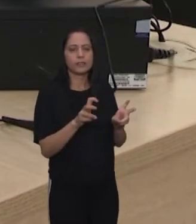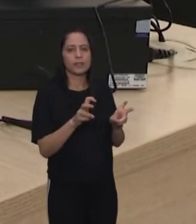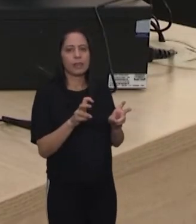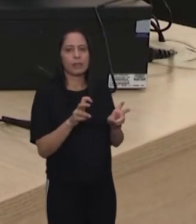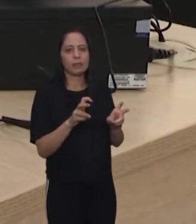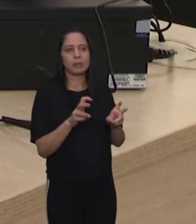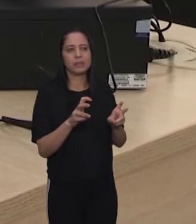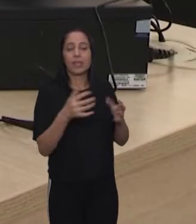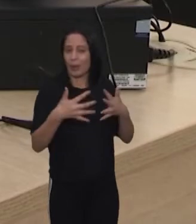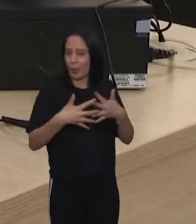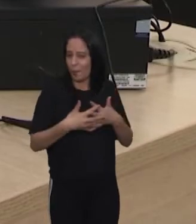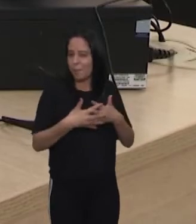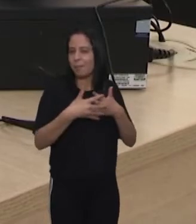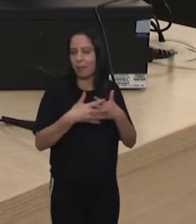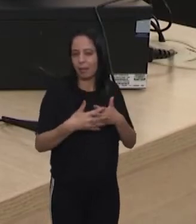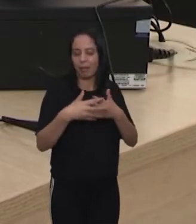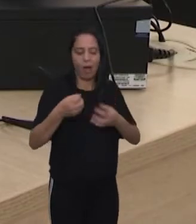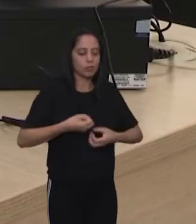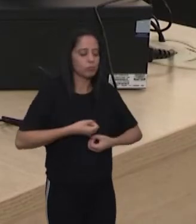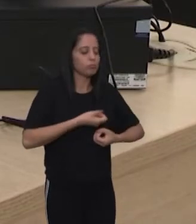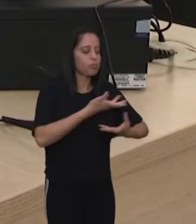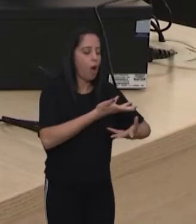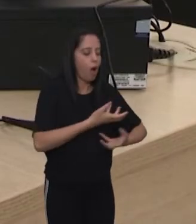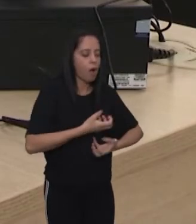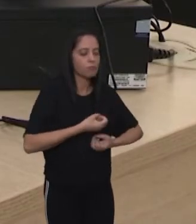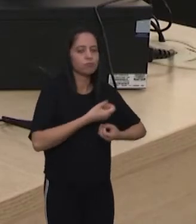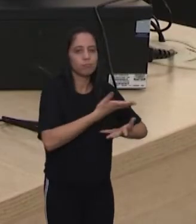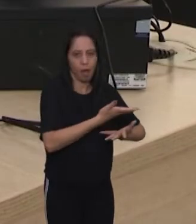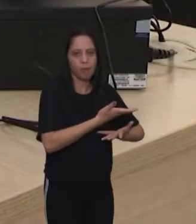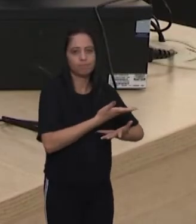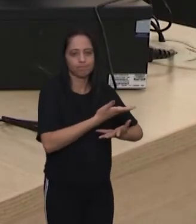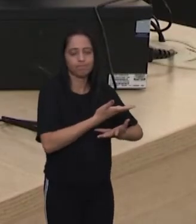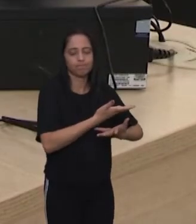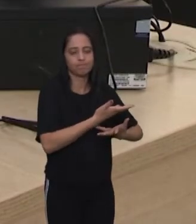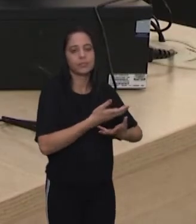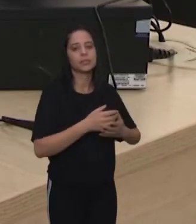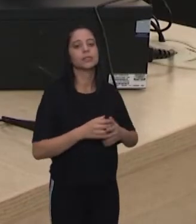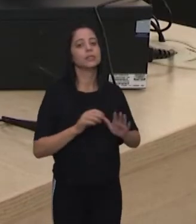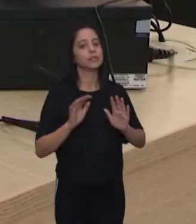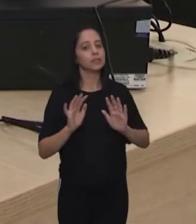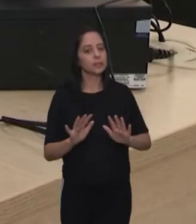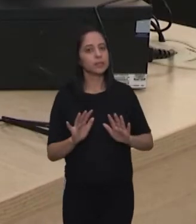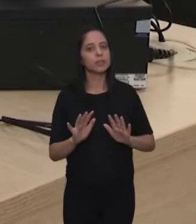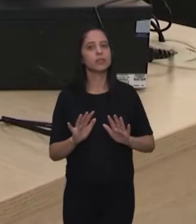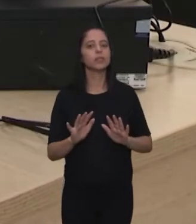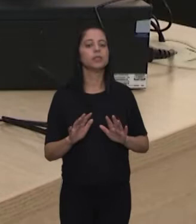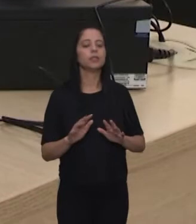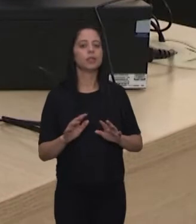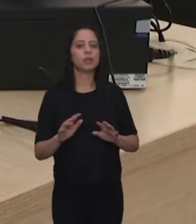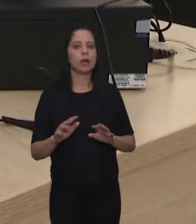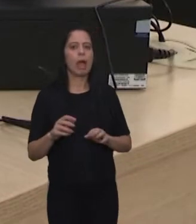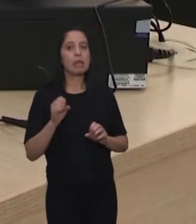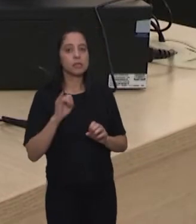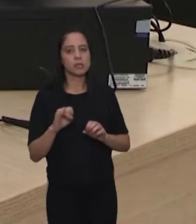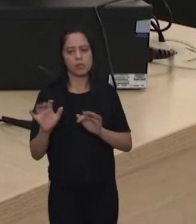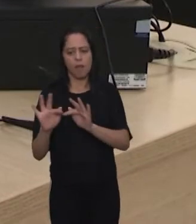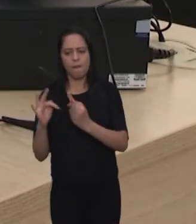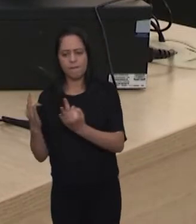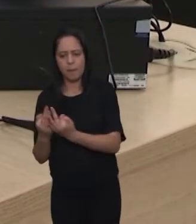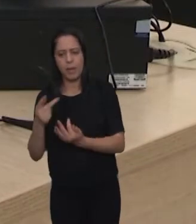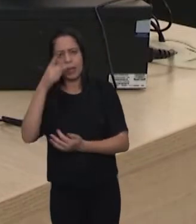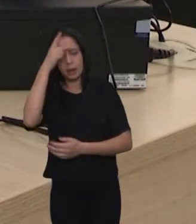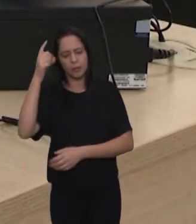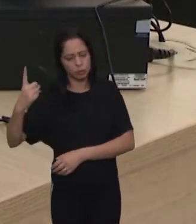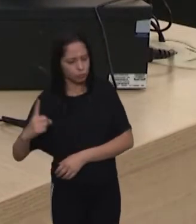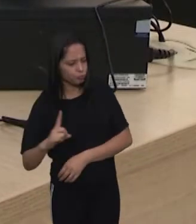que não são as vezes fáceis de tratar né com p E tem tanta relação aí quando eu trago para escola eu